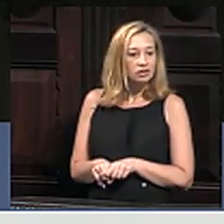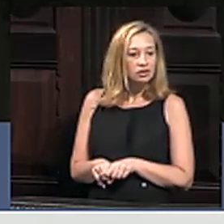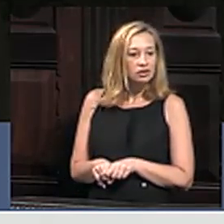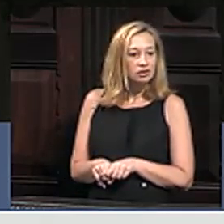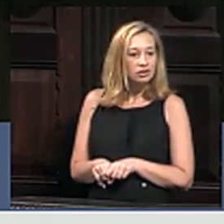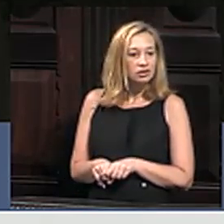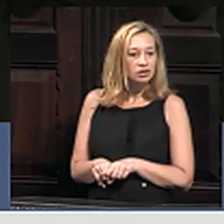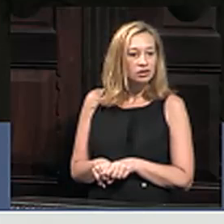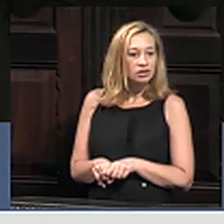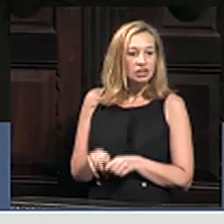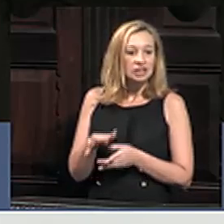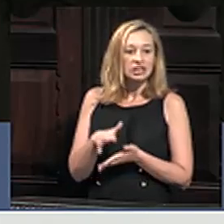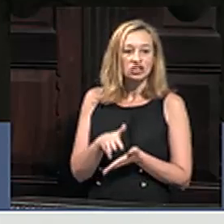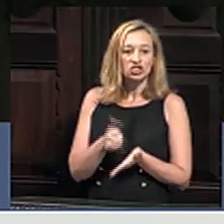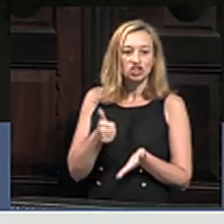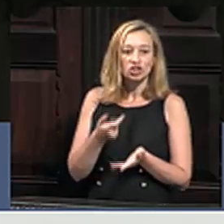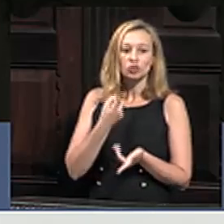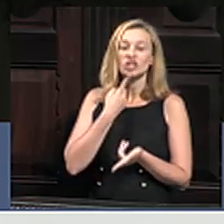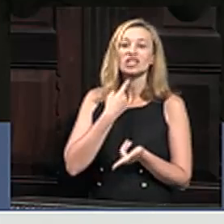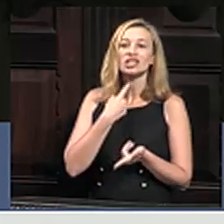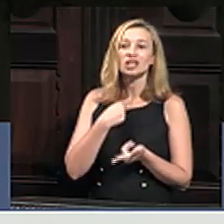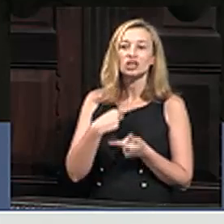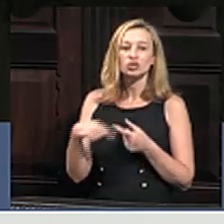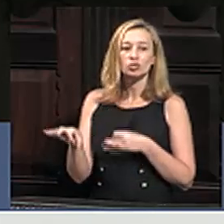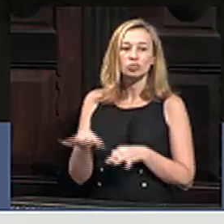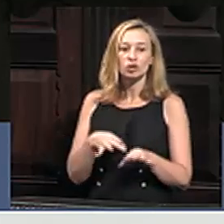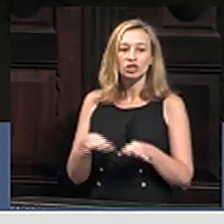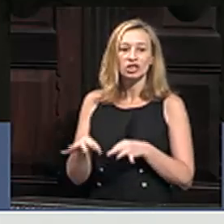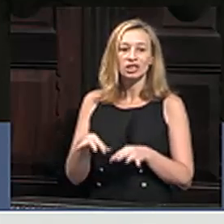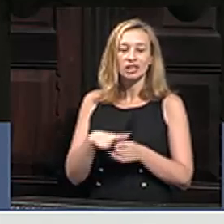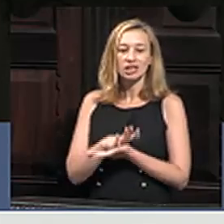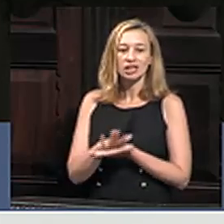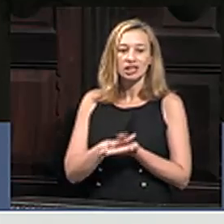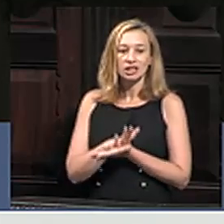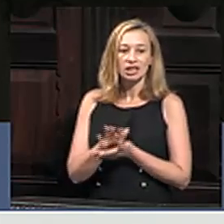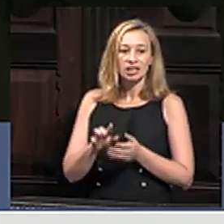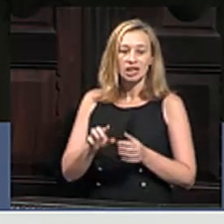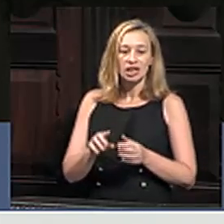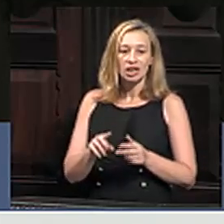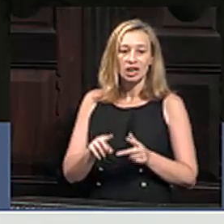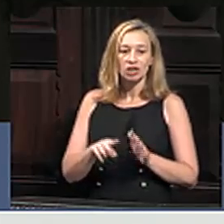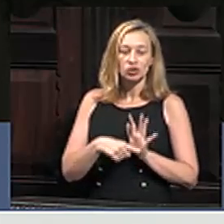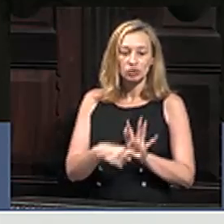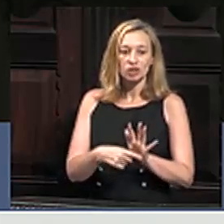o desejo do projeto e não altera a ementa, a rejeito.